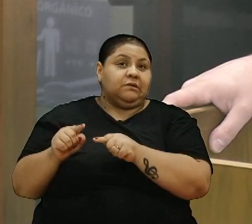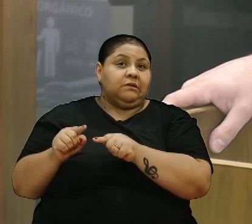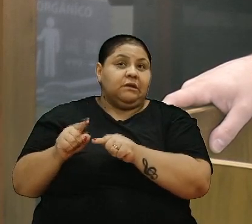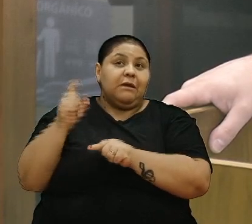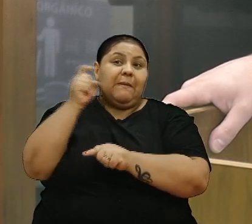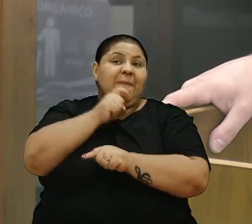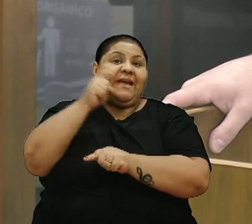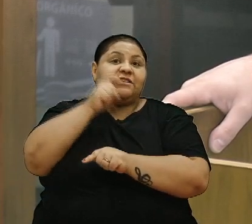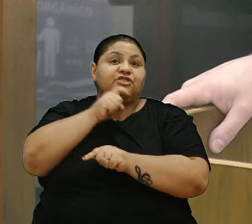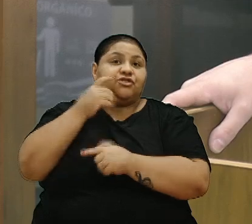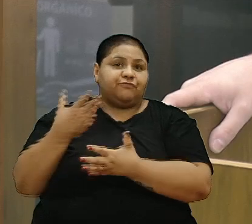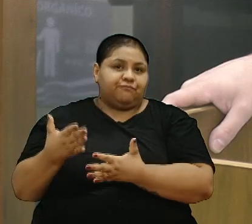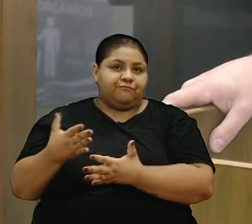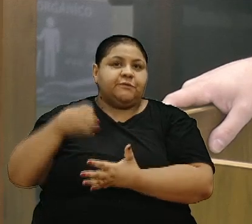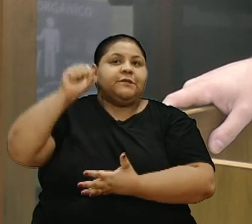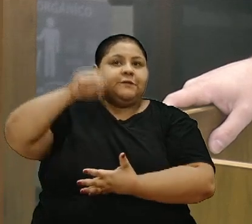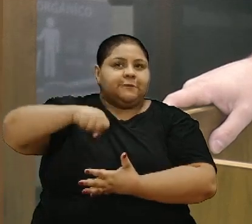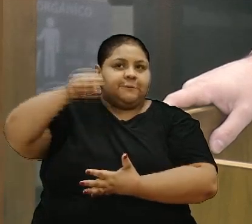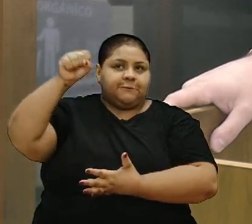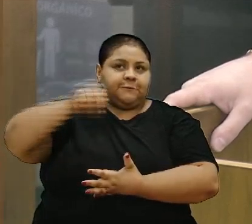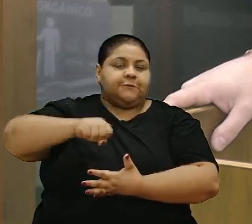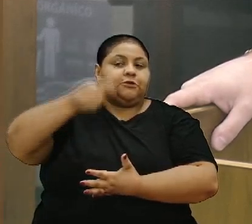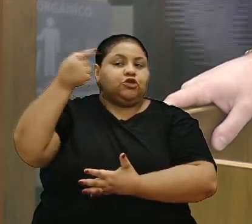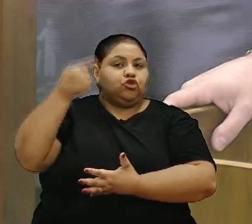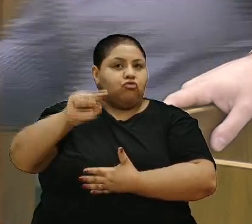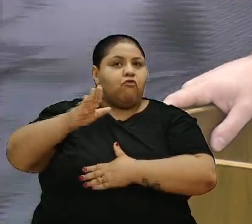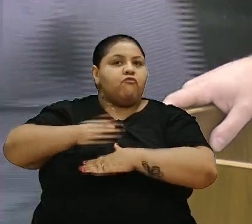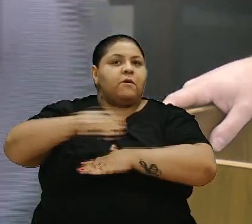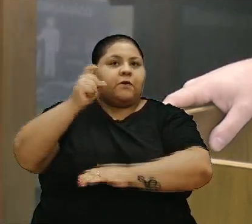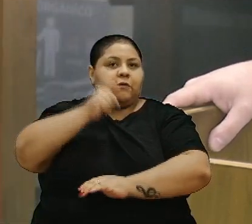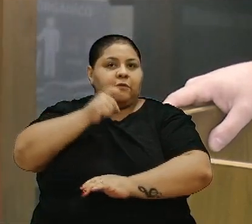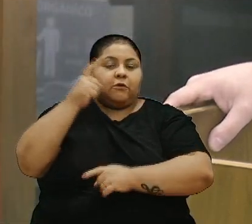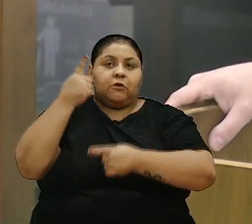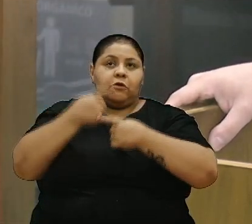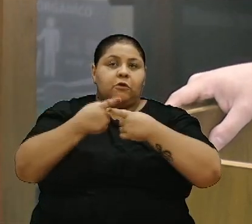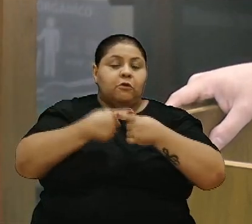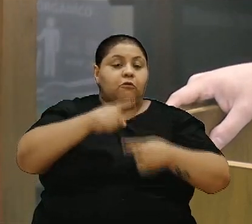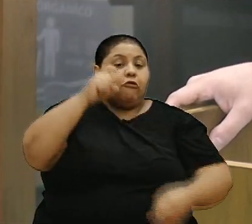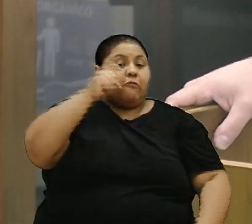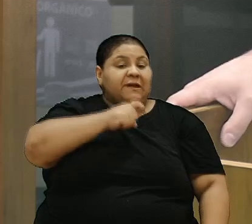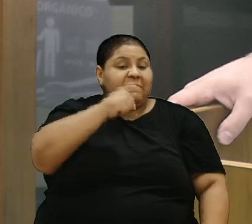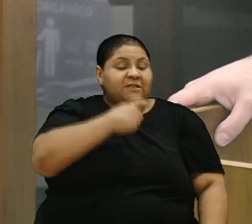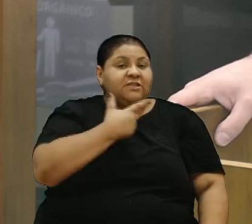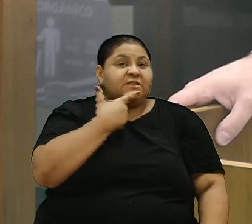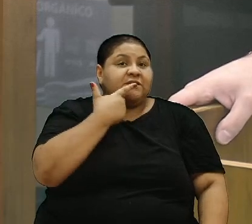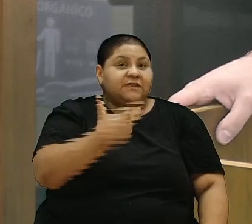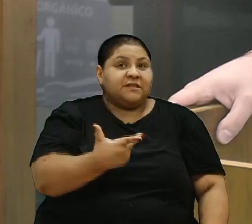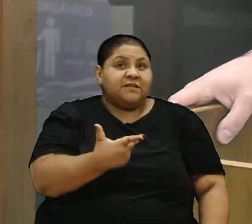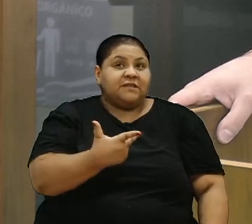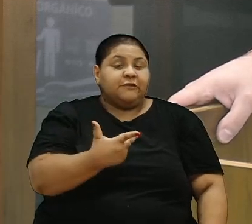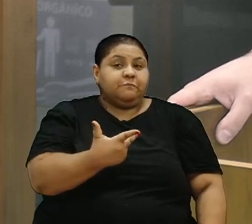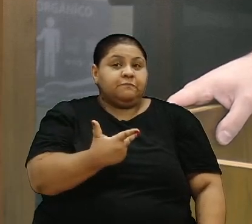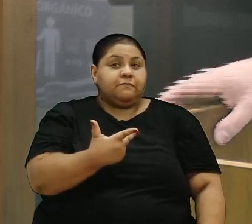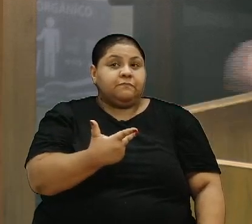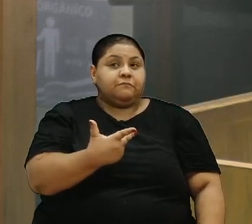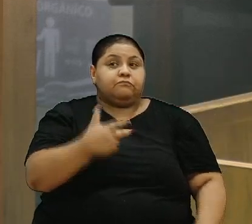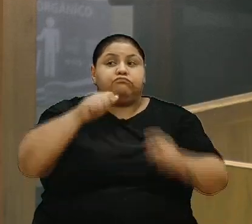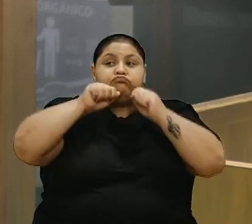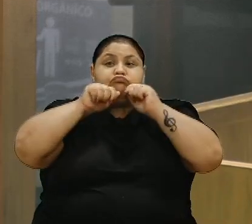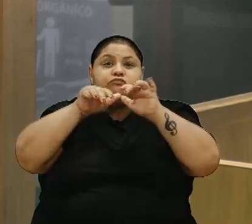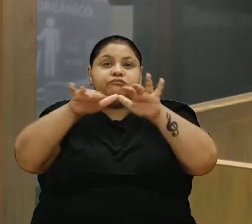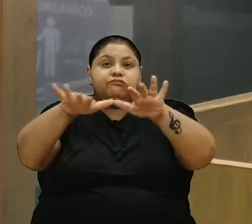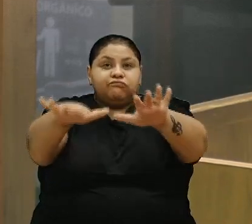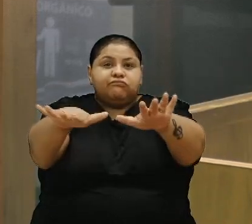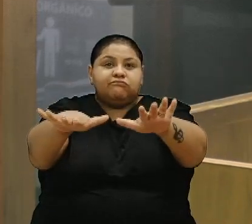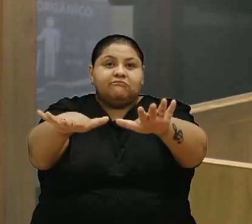mente. Sim, mais uma mentira, porque a mentira que ele falou, escancarada em rede nacional,